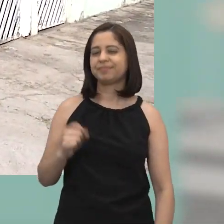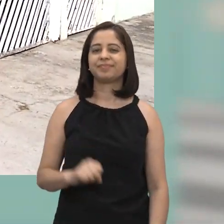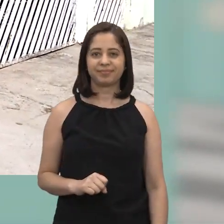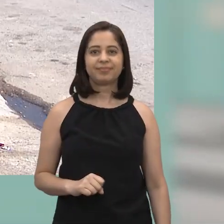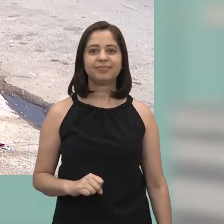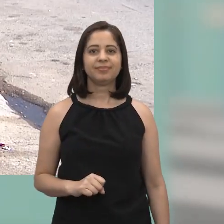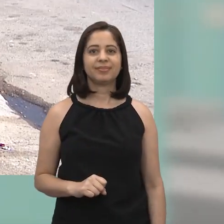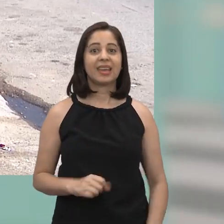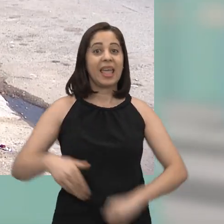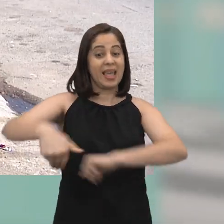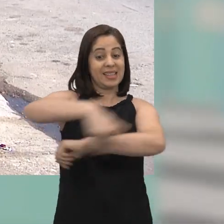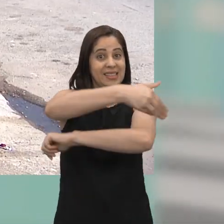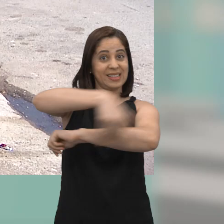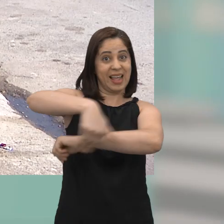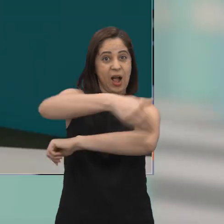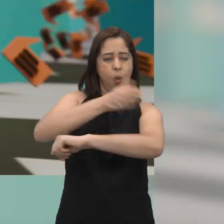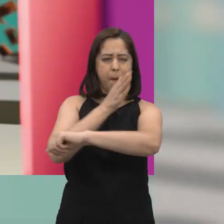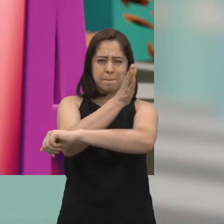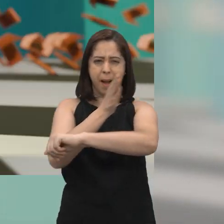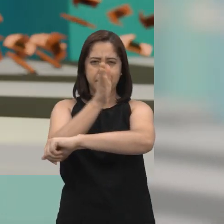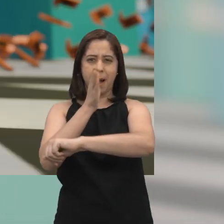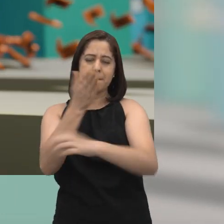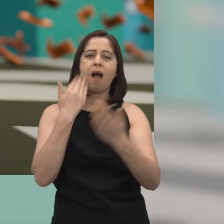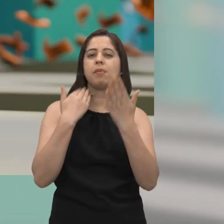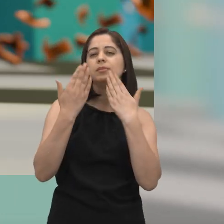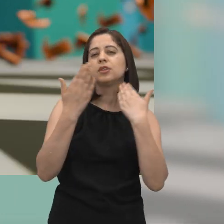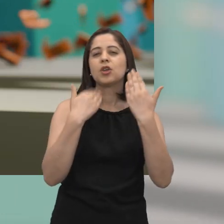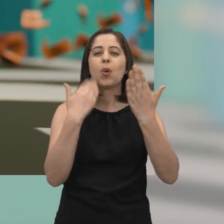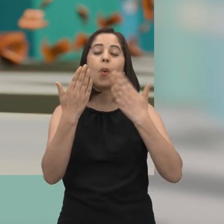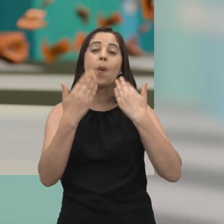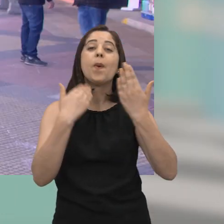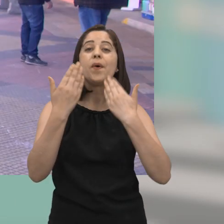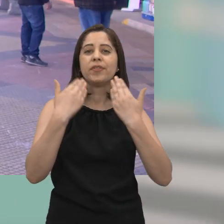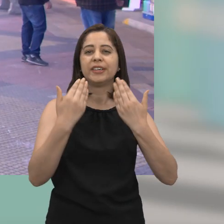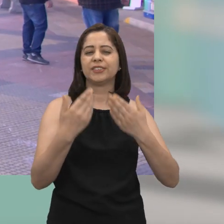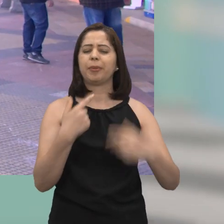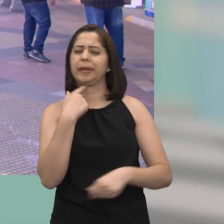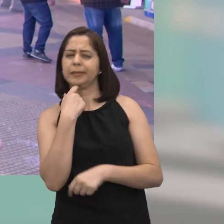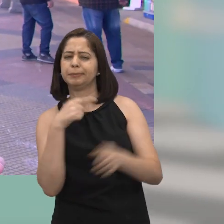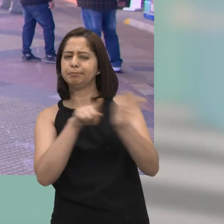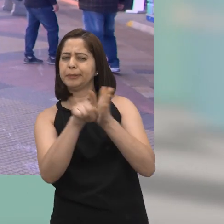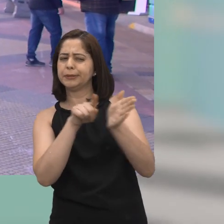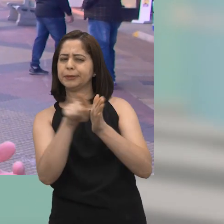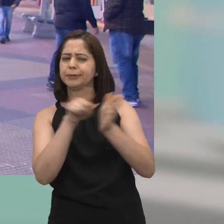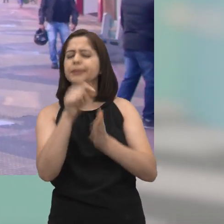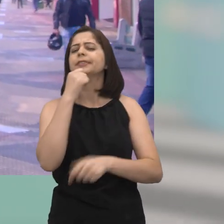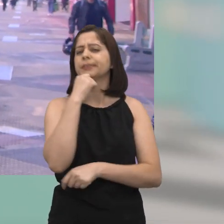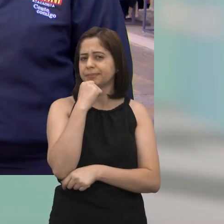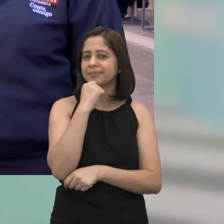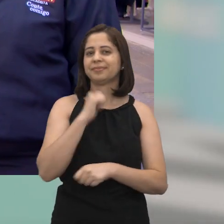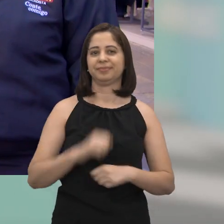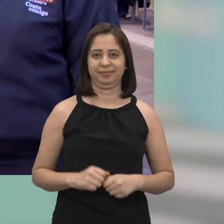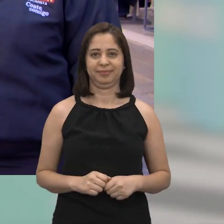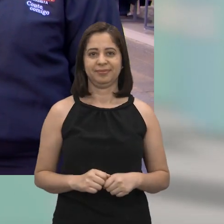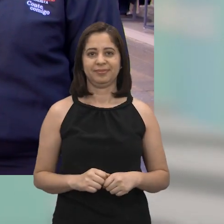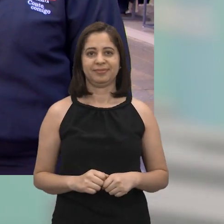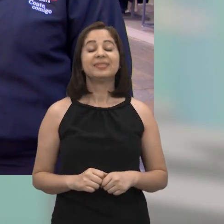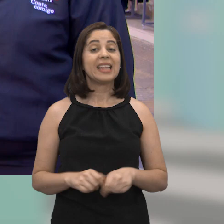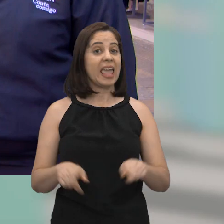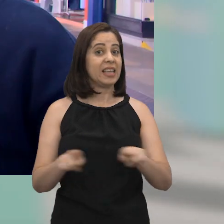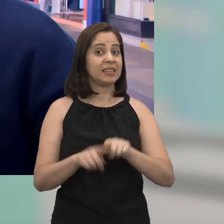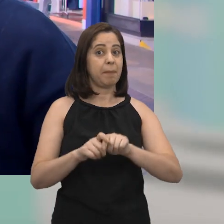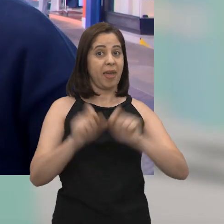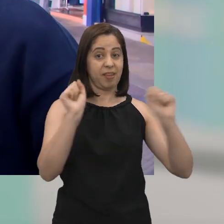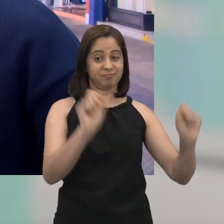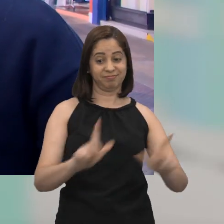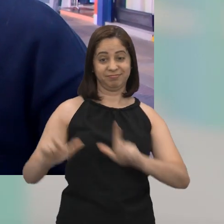de Geografia e Estatística. Já no Tá na Rua, ele trocou uma ideia com os moradores de São José e fez um censo do Tá